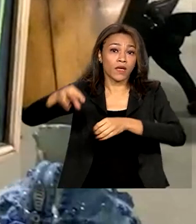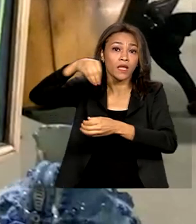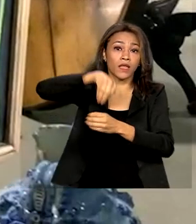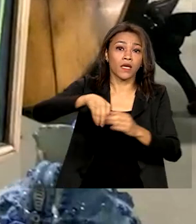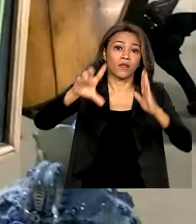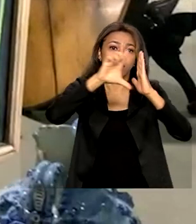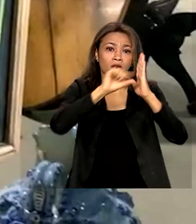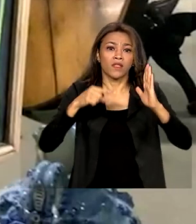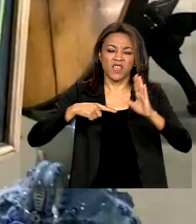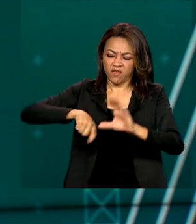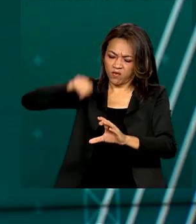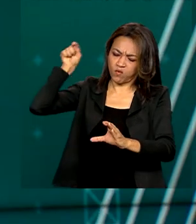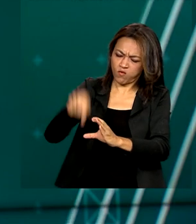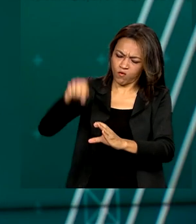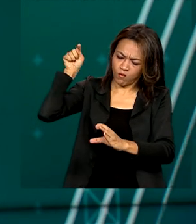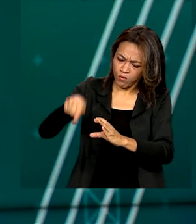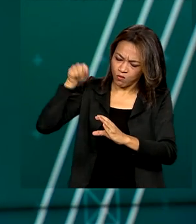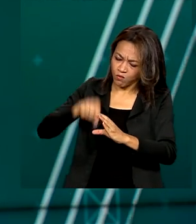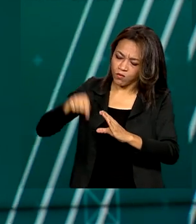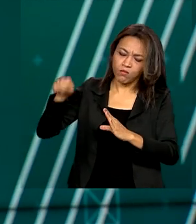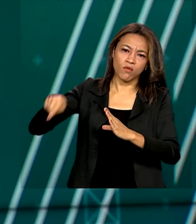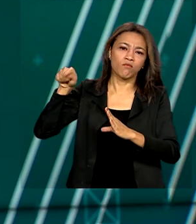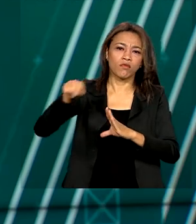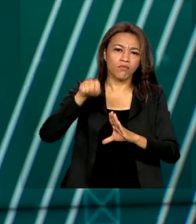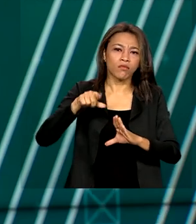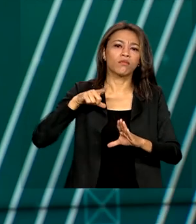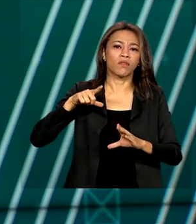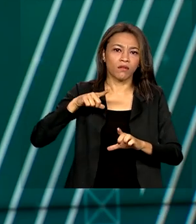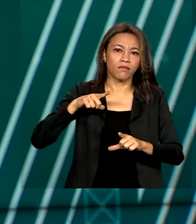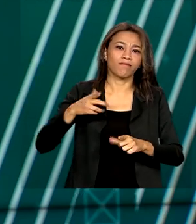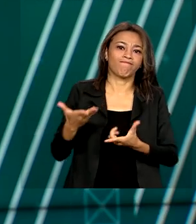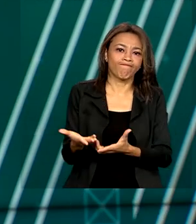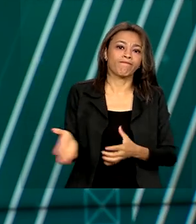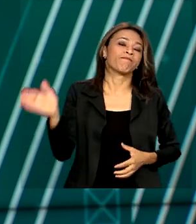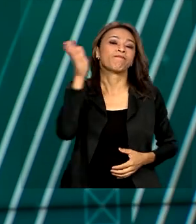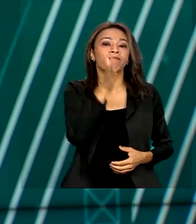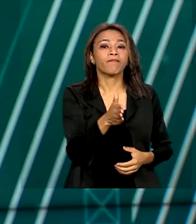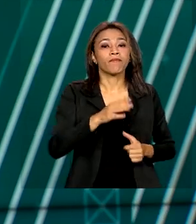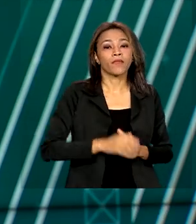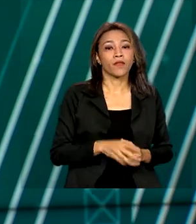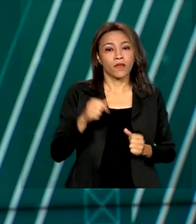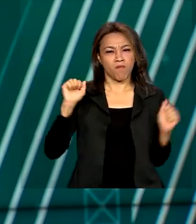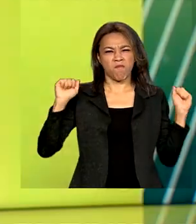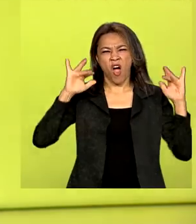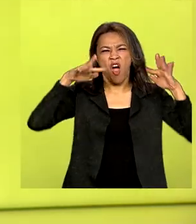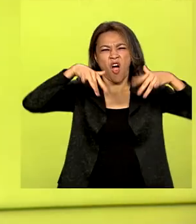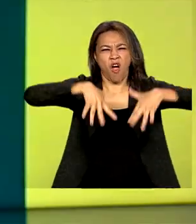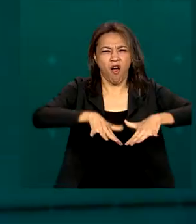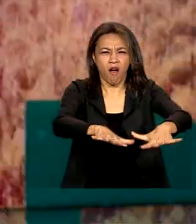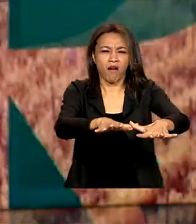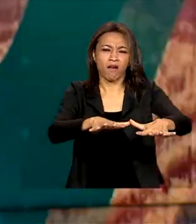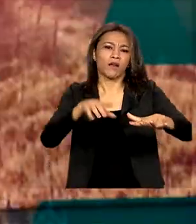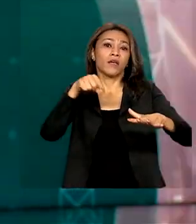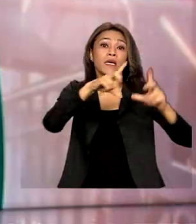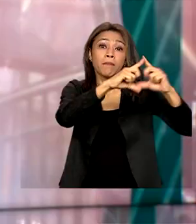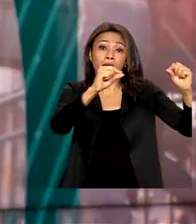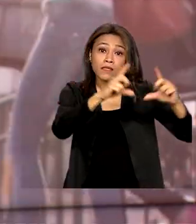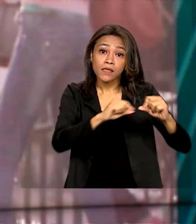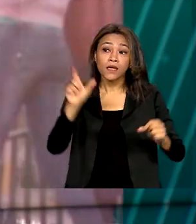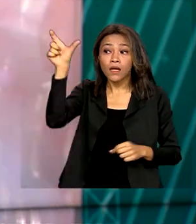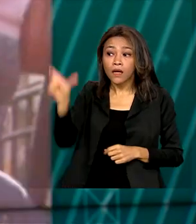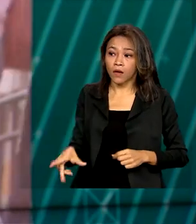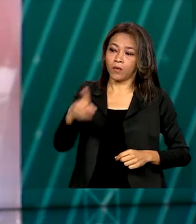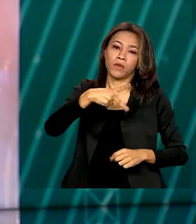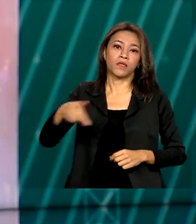várias perfurações. E antes das invasões em Brasília, o presidente Lula visitou em Araraquara áreas